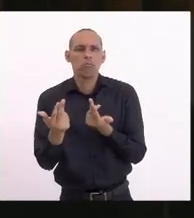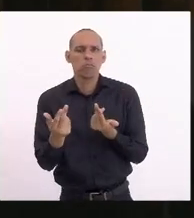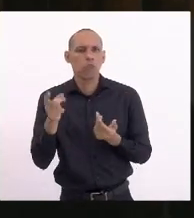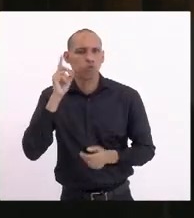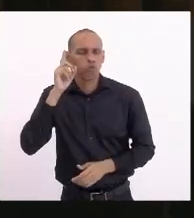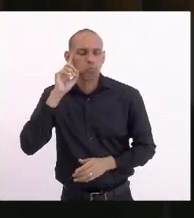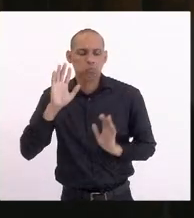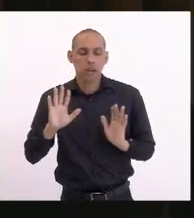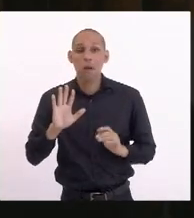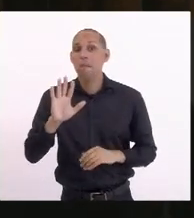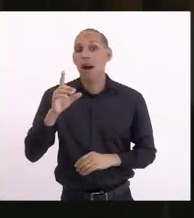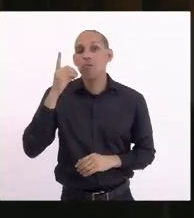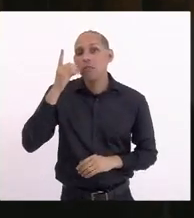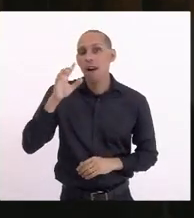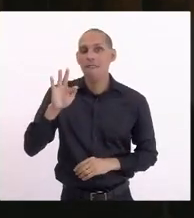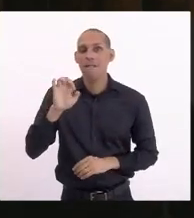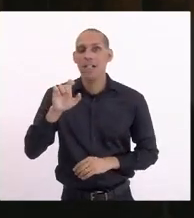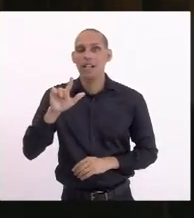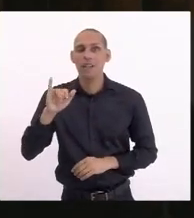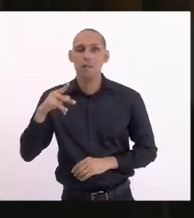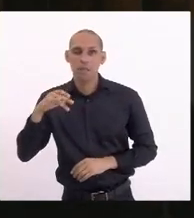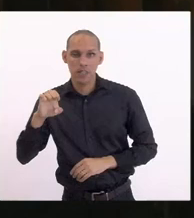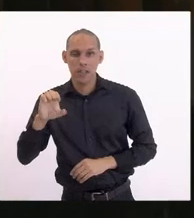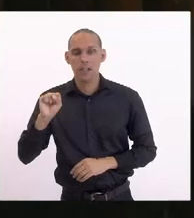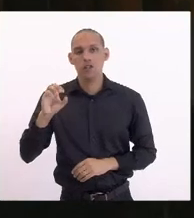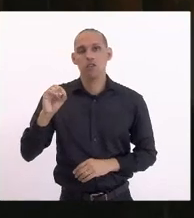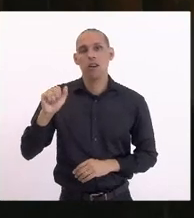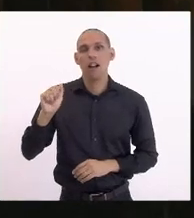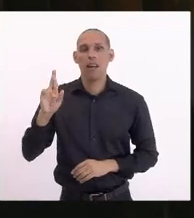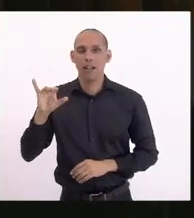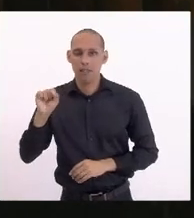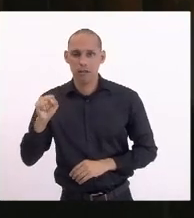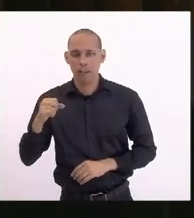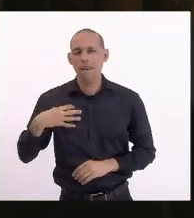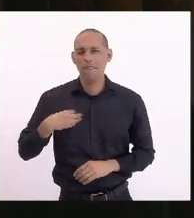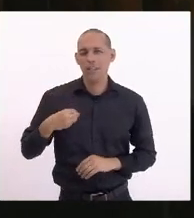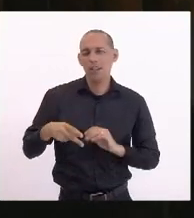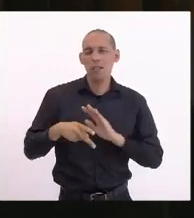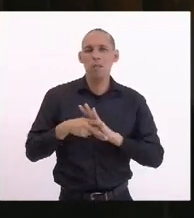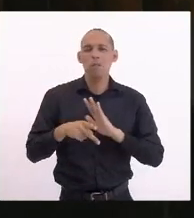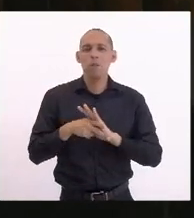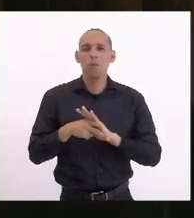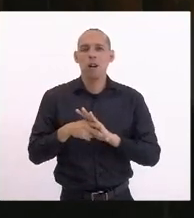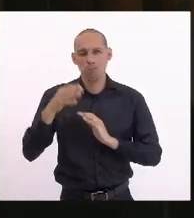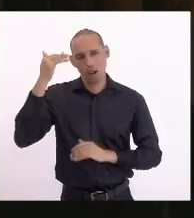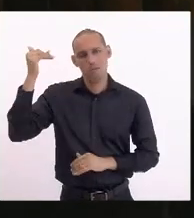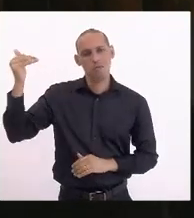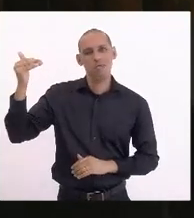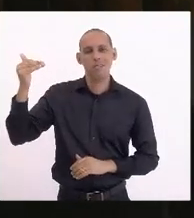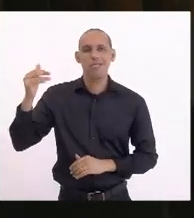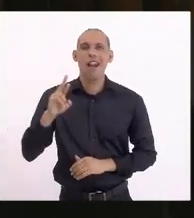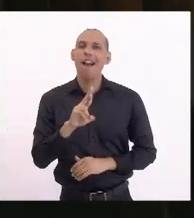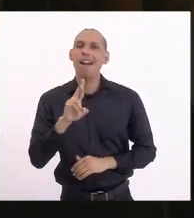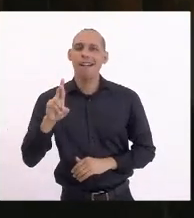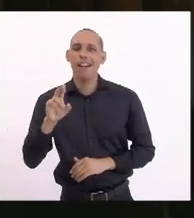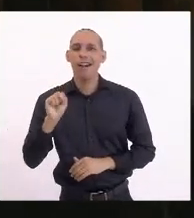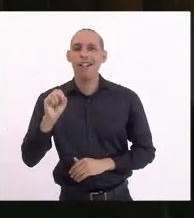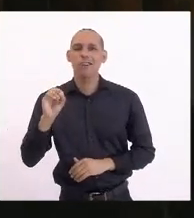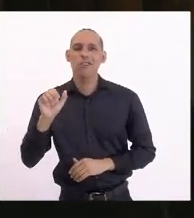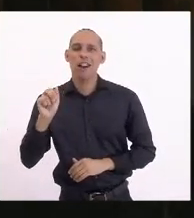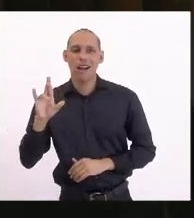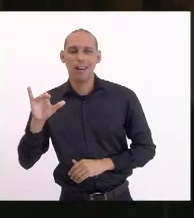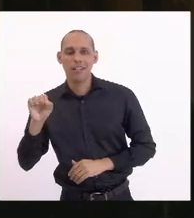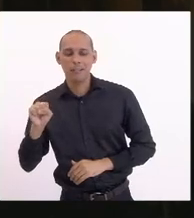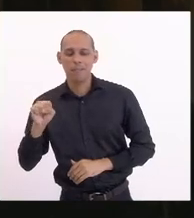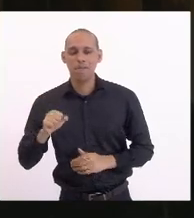E o deputado Felipe Soares, filho do notório R.R. Soares, né?